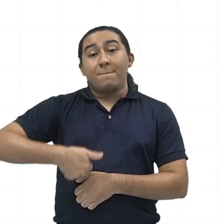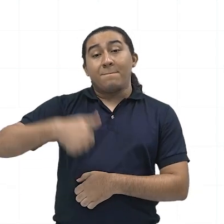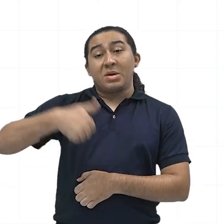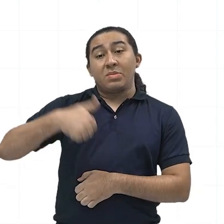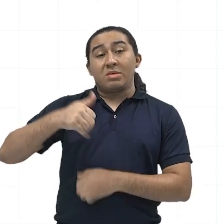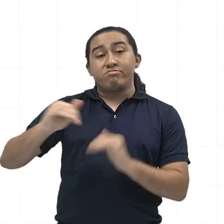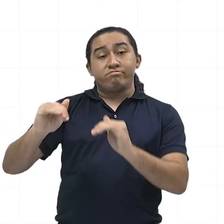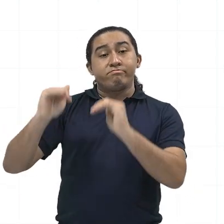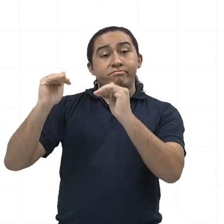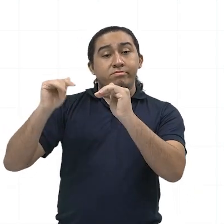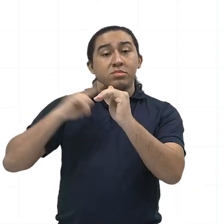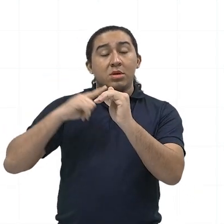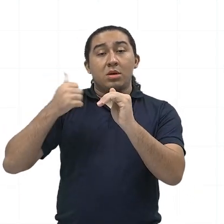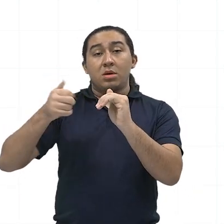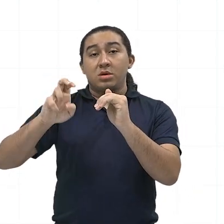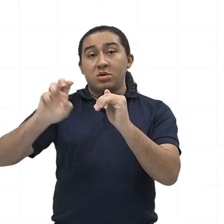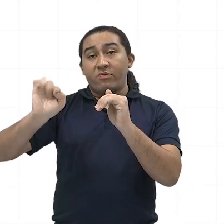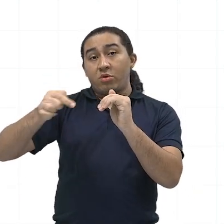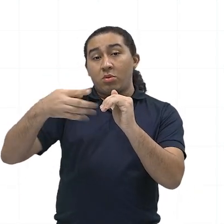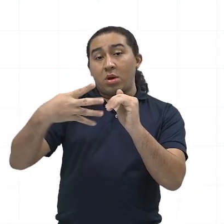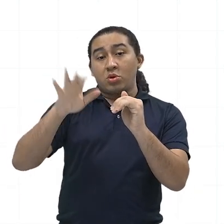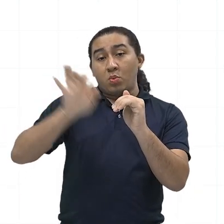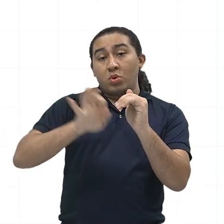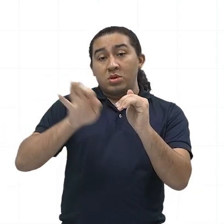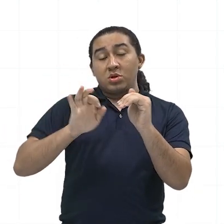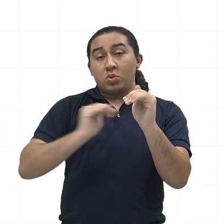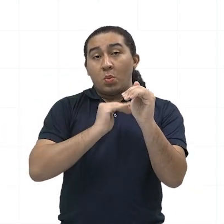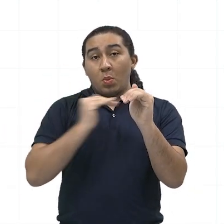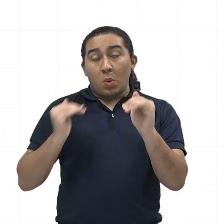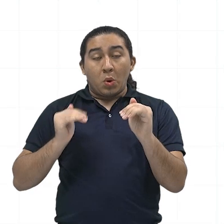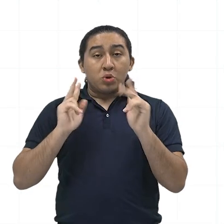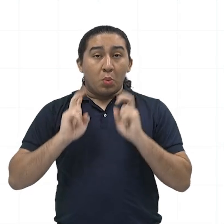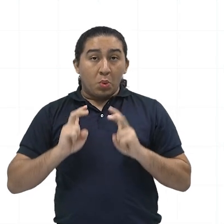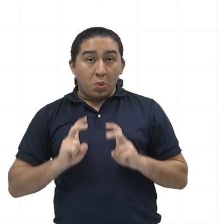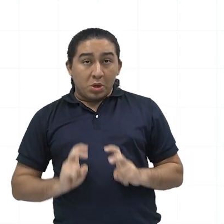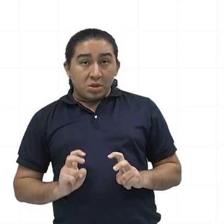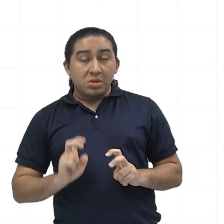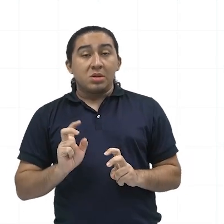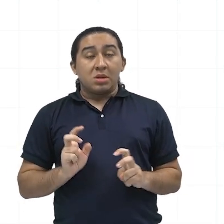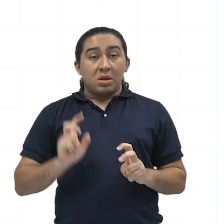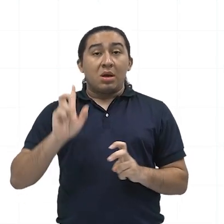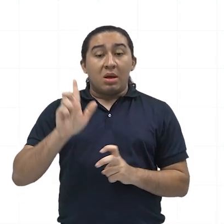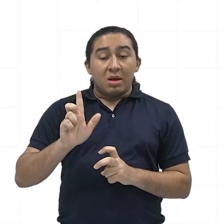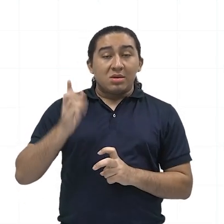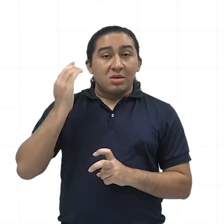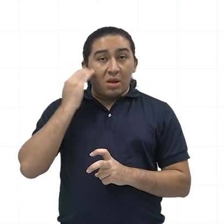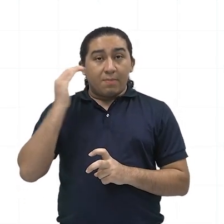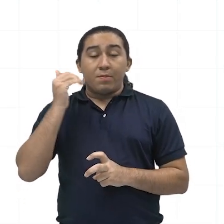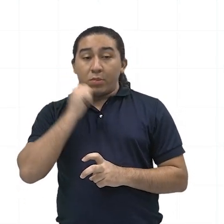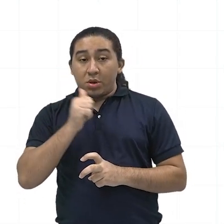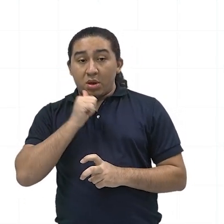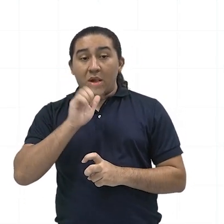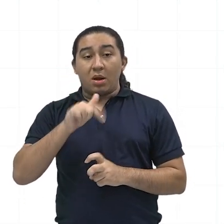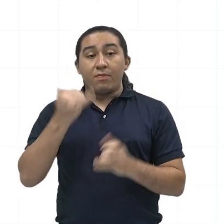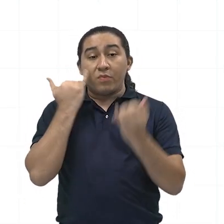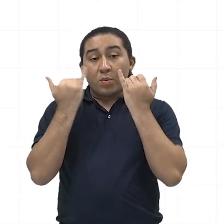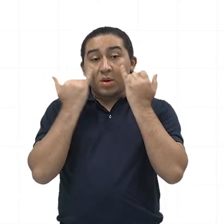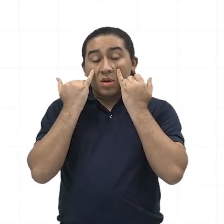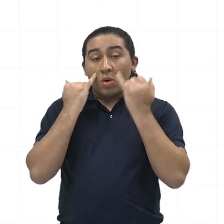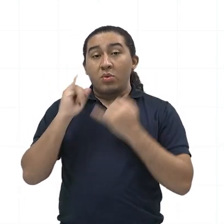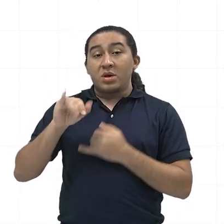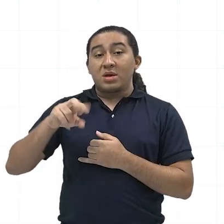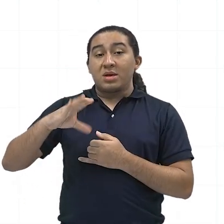representando 15,4% dos óbitos por câncer em mulheres. Isso aí são dados do INCA de 2021.